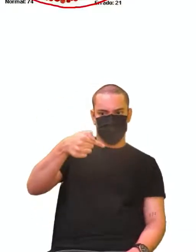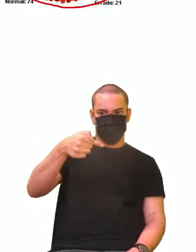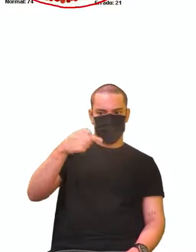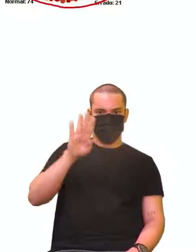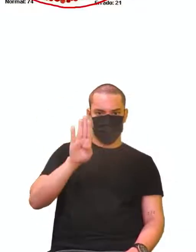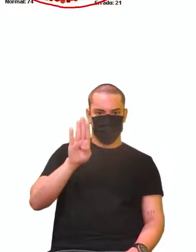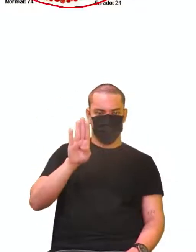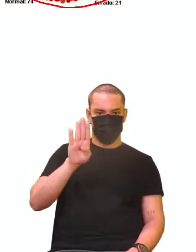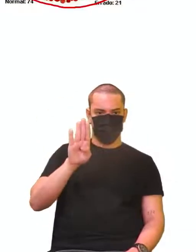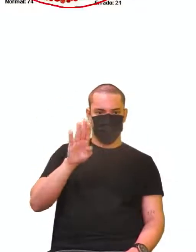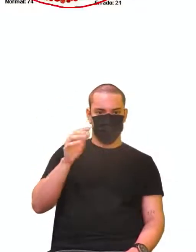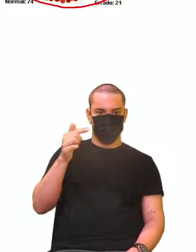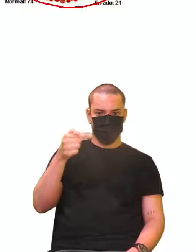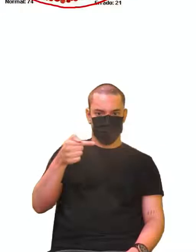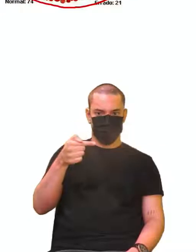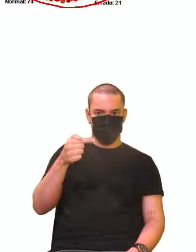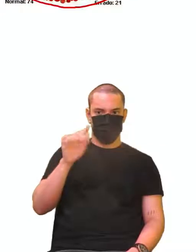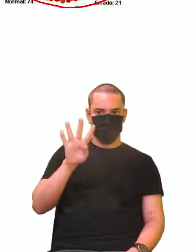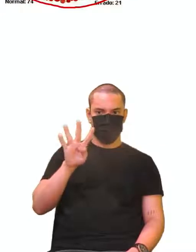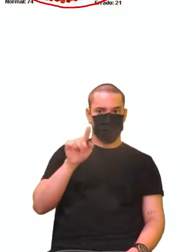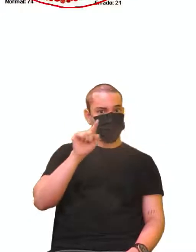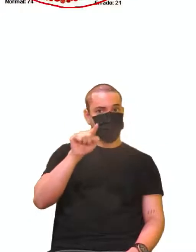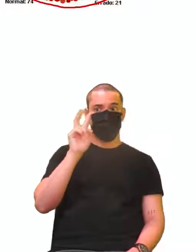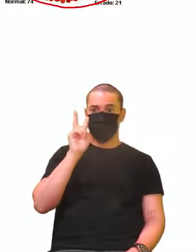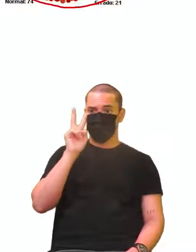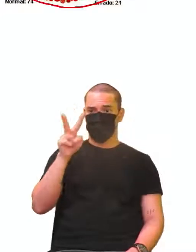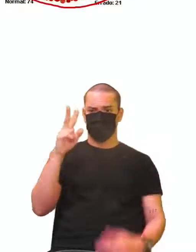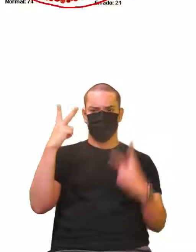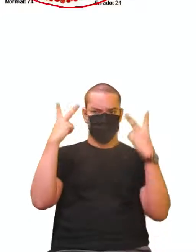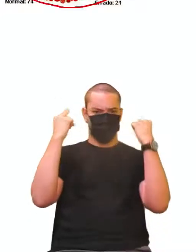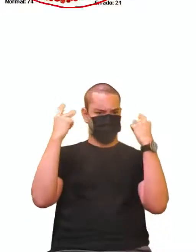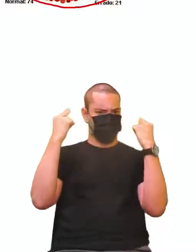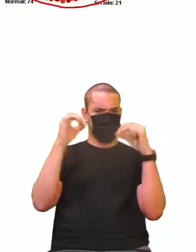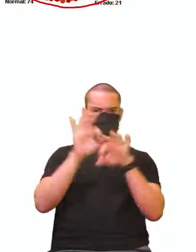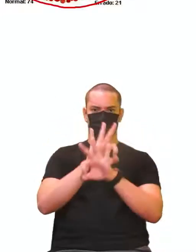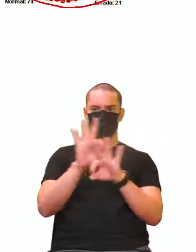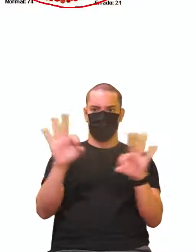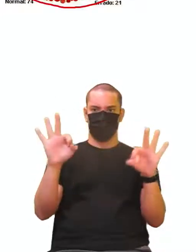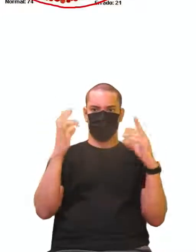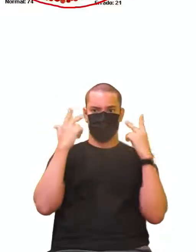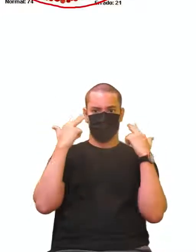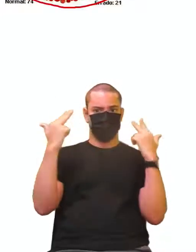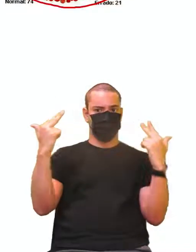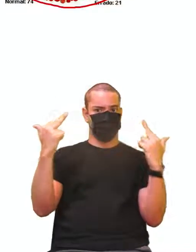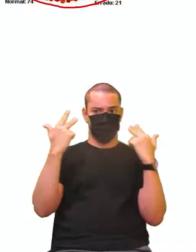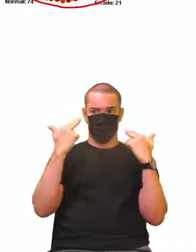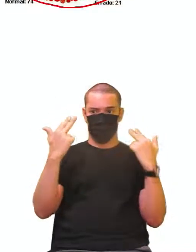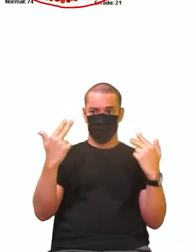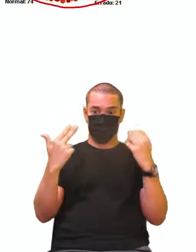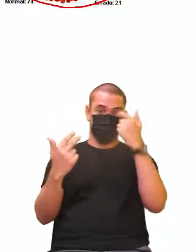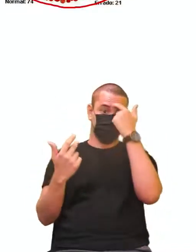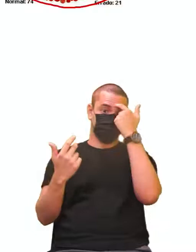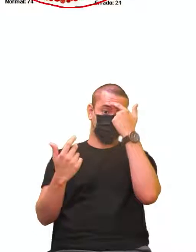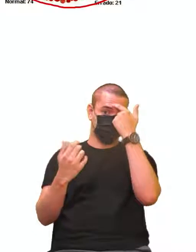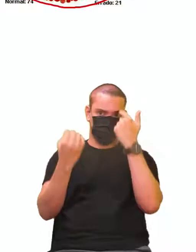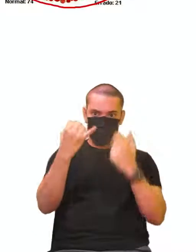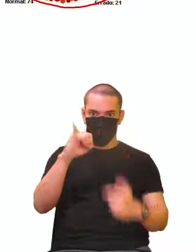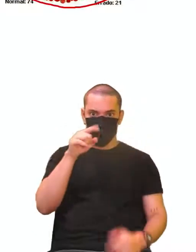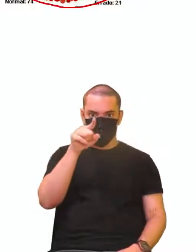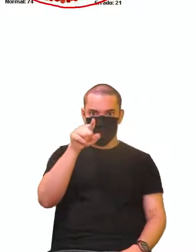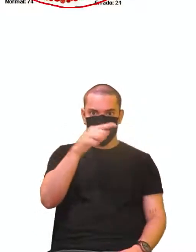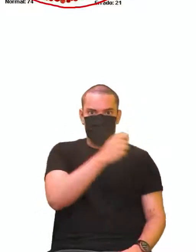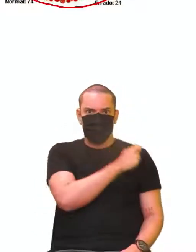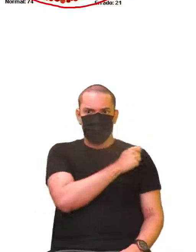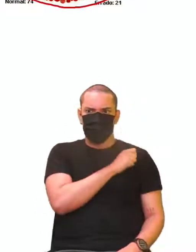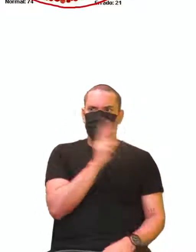74, você tem uma visão normal, tá? Se você, querido aluno,